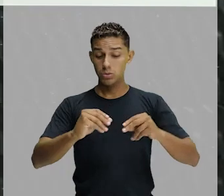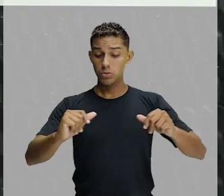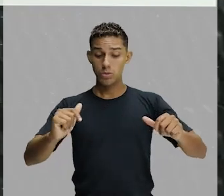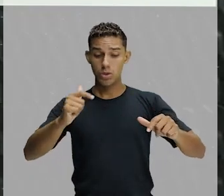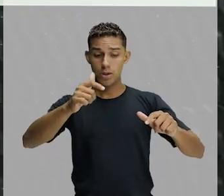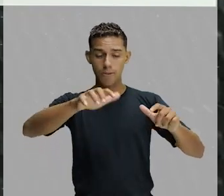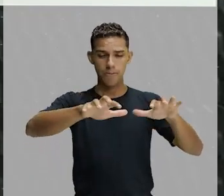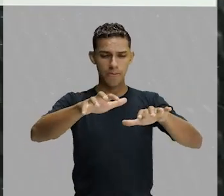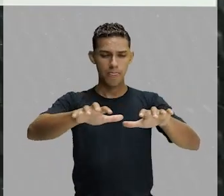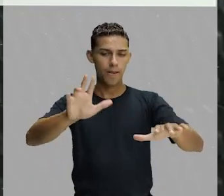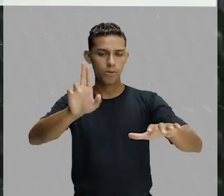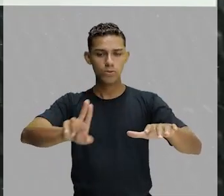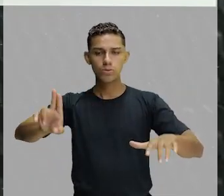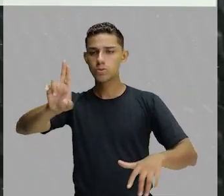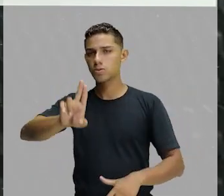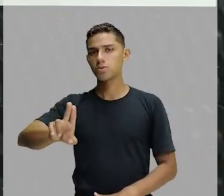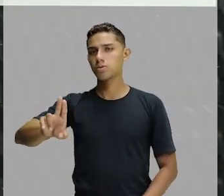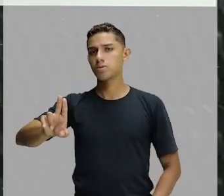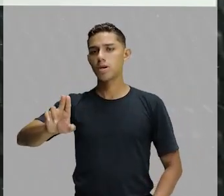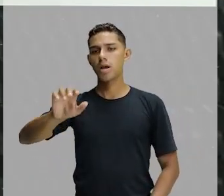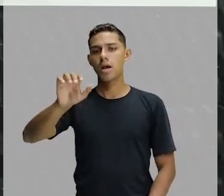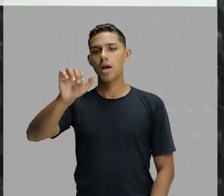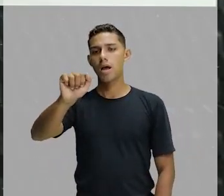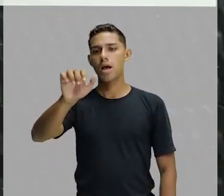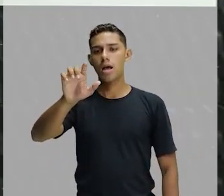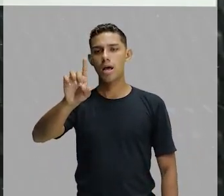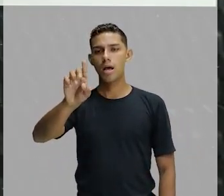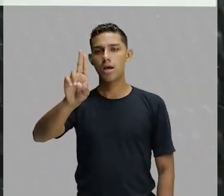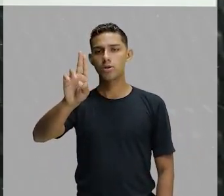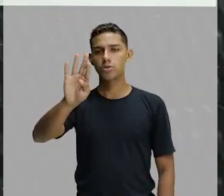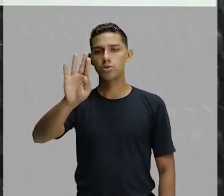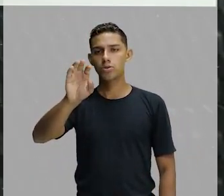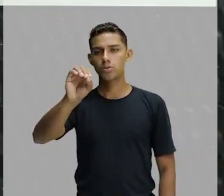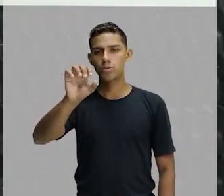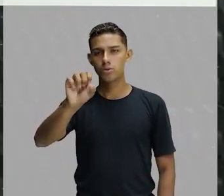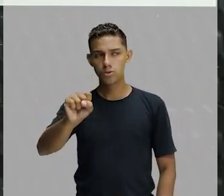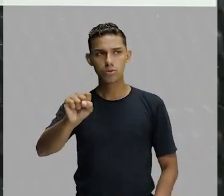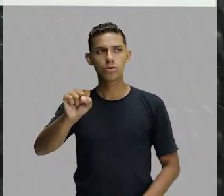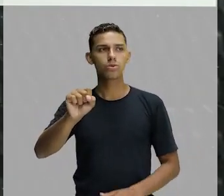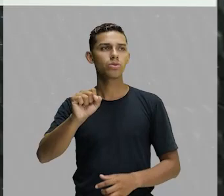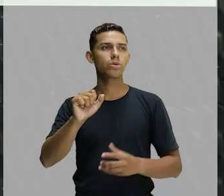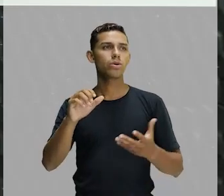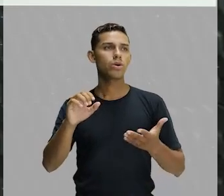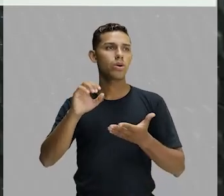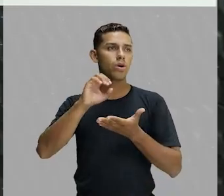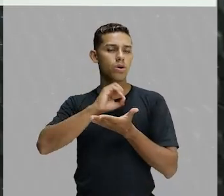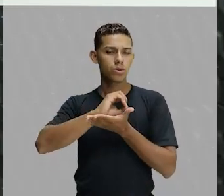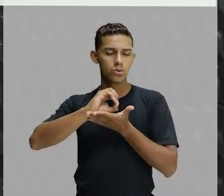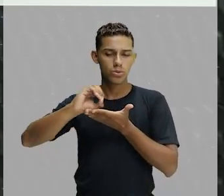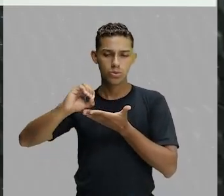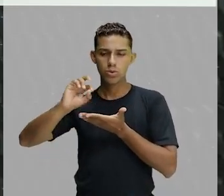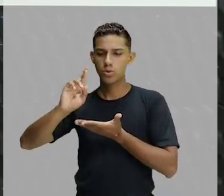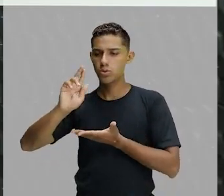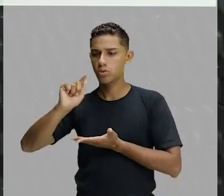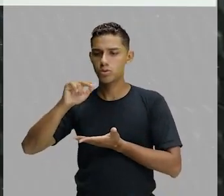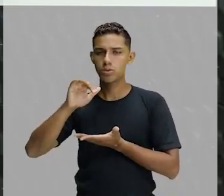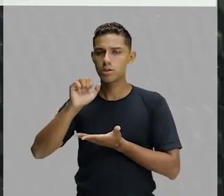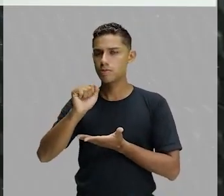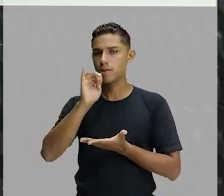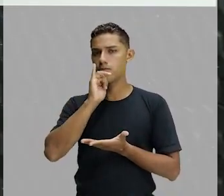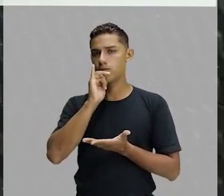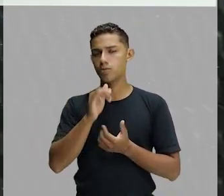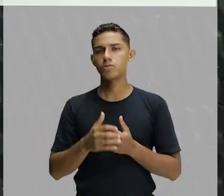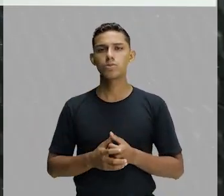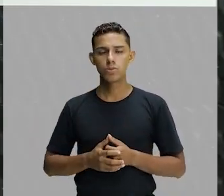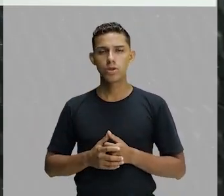nós utilizamos adubos orgânicos, que é feito por fezes de animais. Aí a gente tem, por exemplo, adubo de cocô